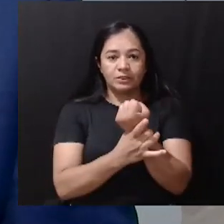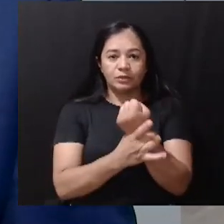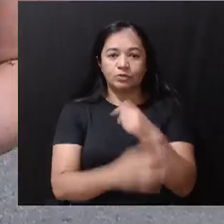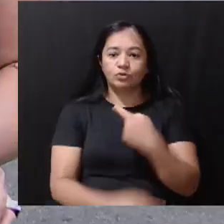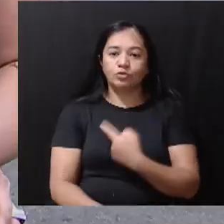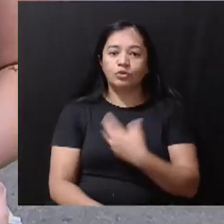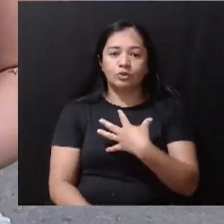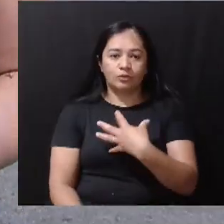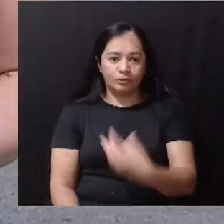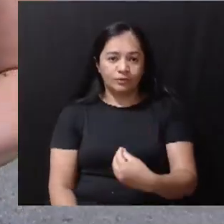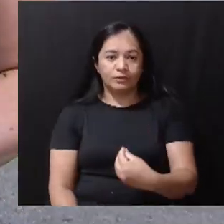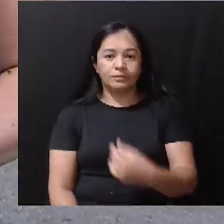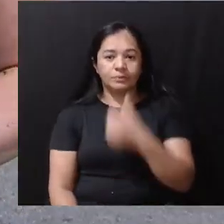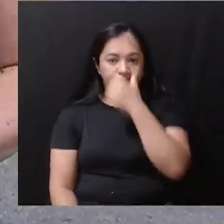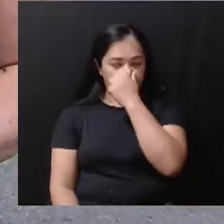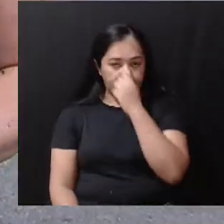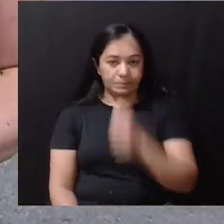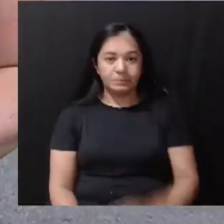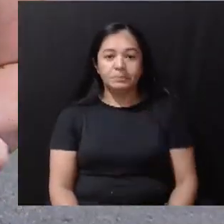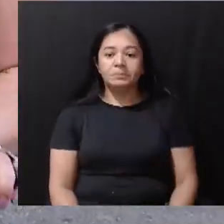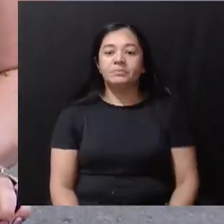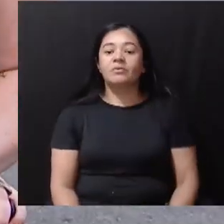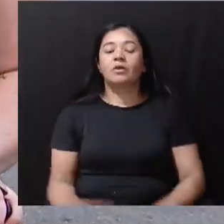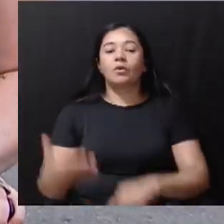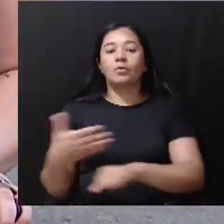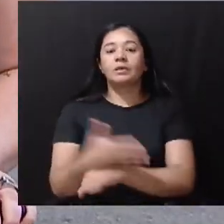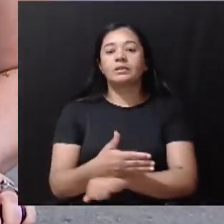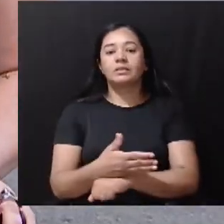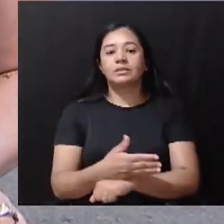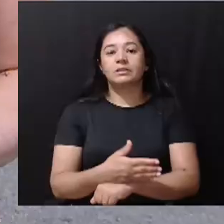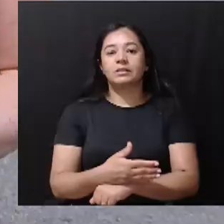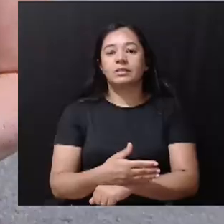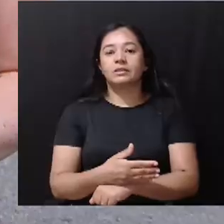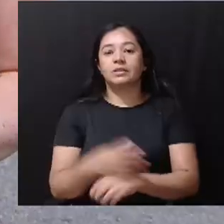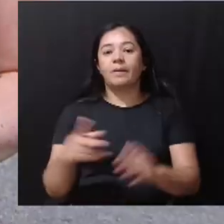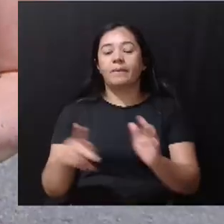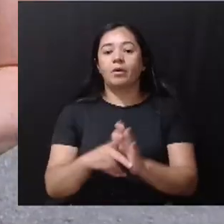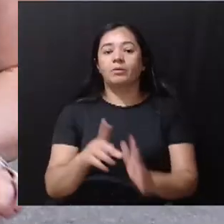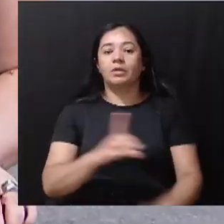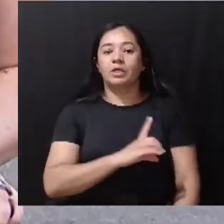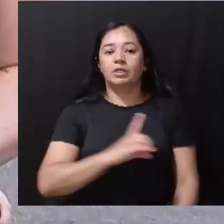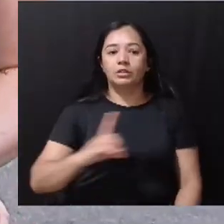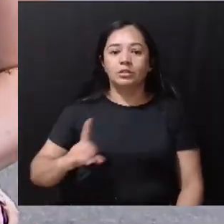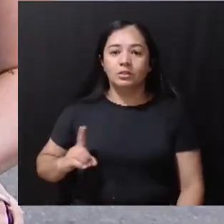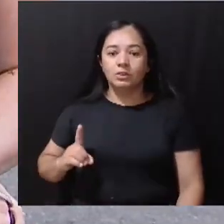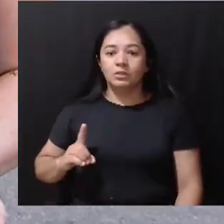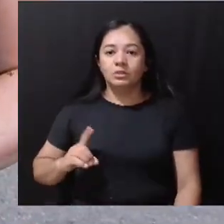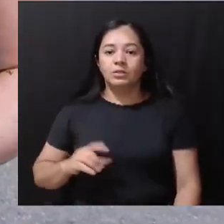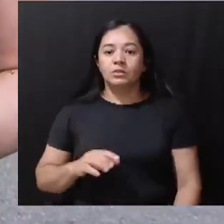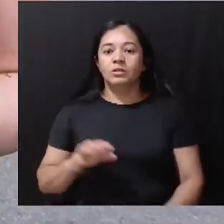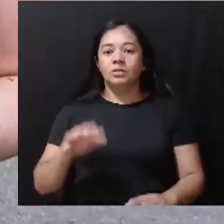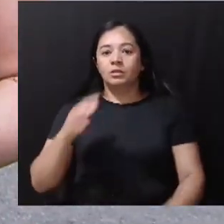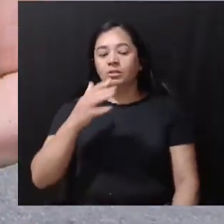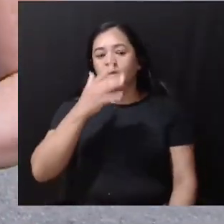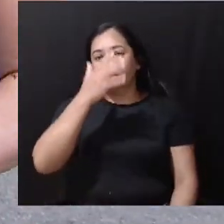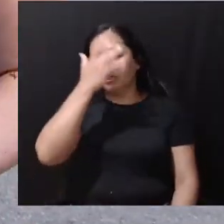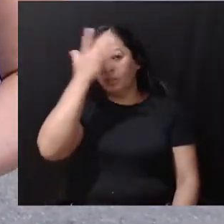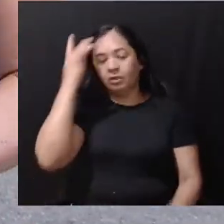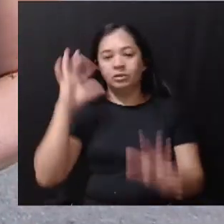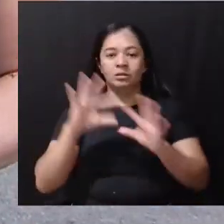ficam na escola. O acesso será restrito à direção da escola, aos pais ou responsáveis